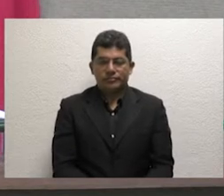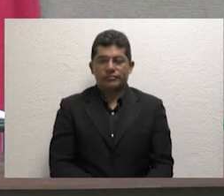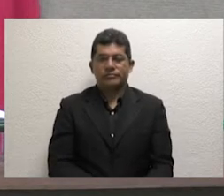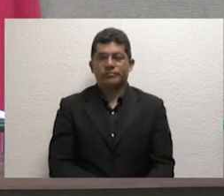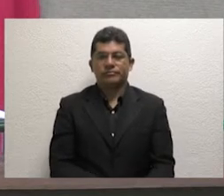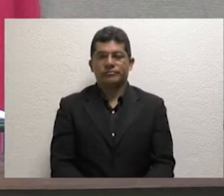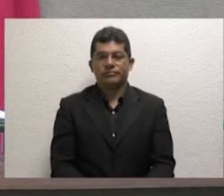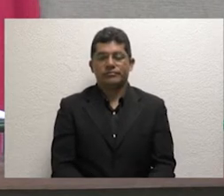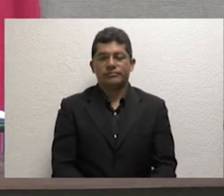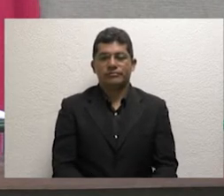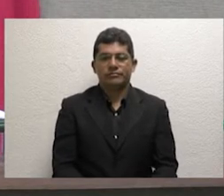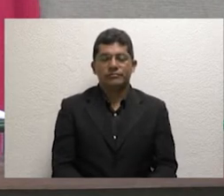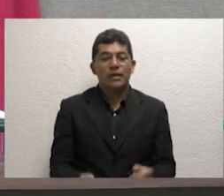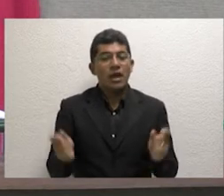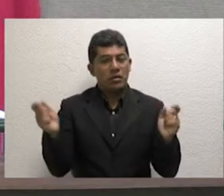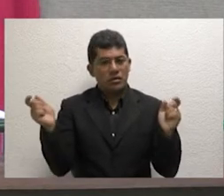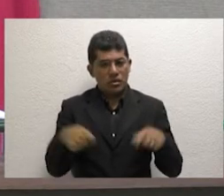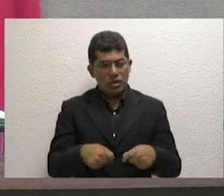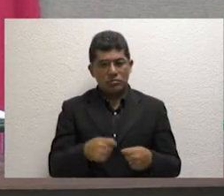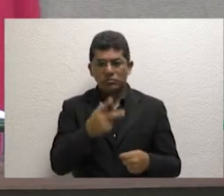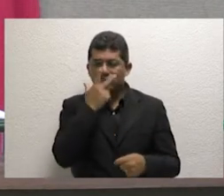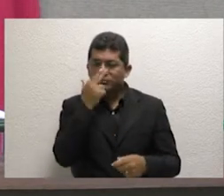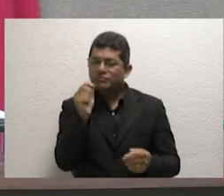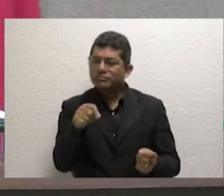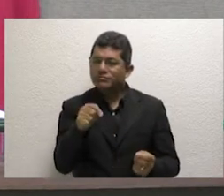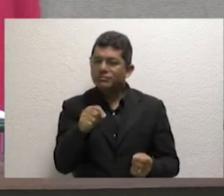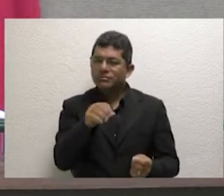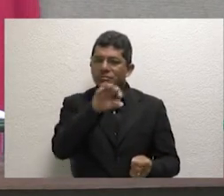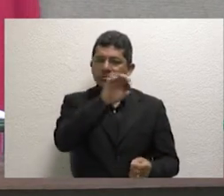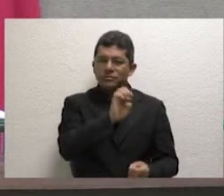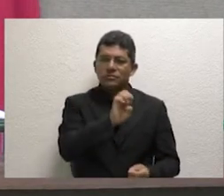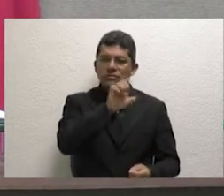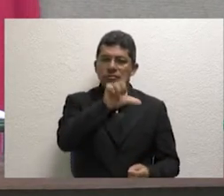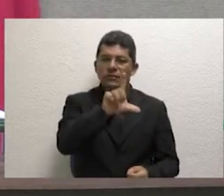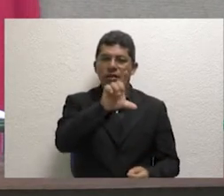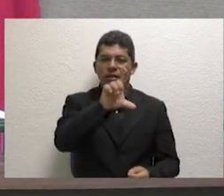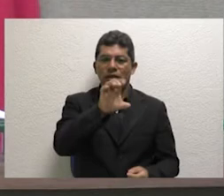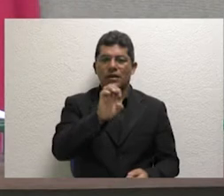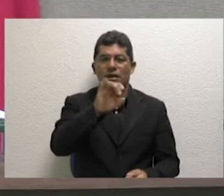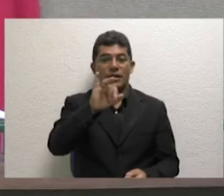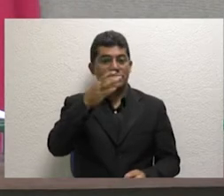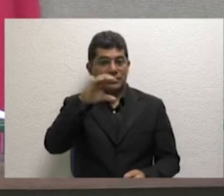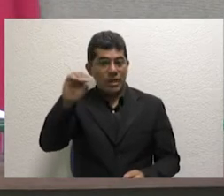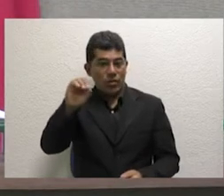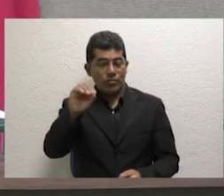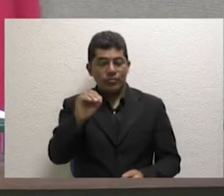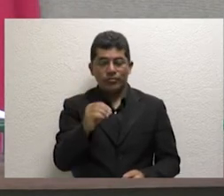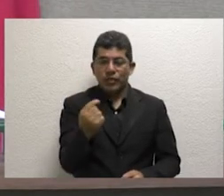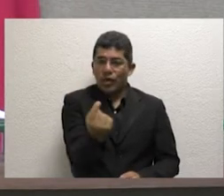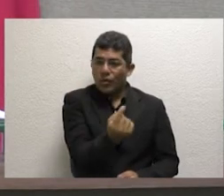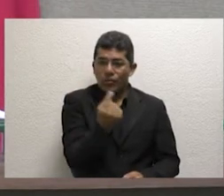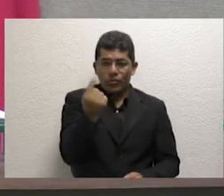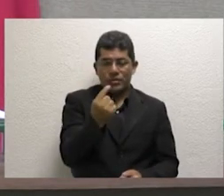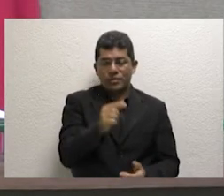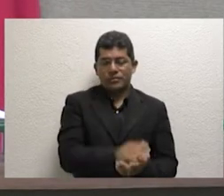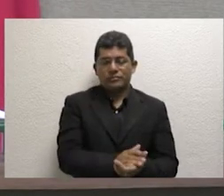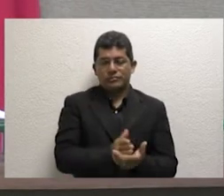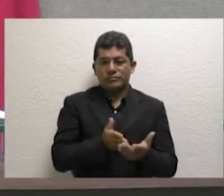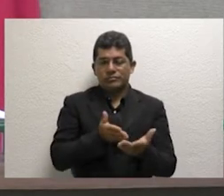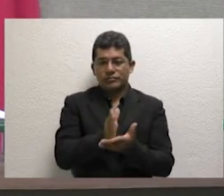que permite a coincidência das eleições a unificação dos mandatos exatamente